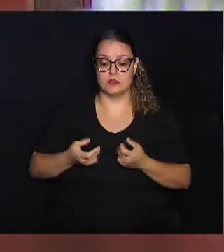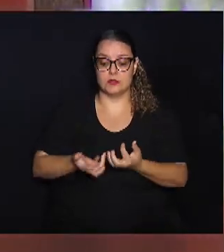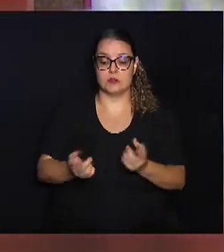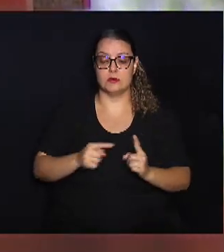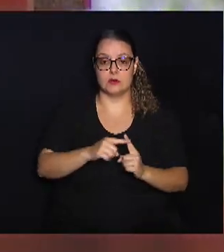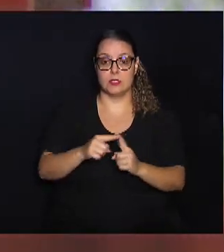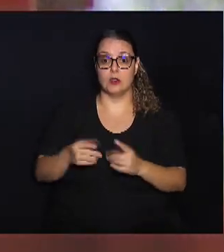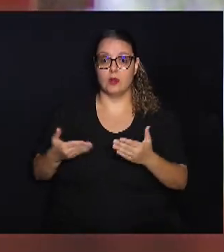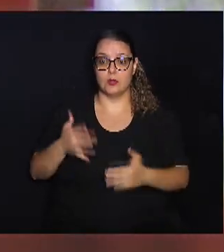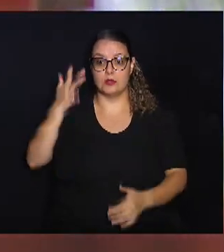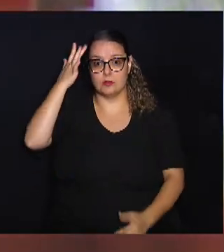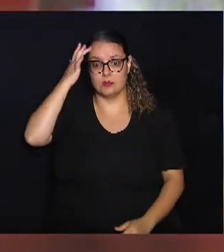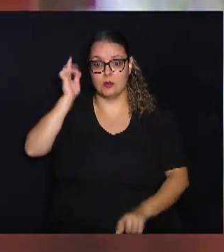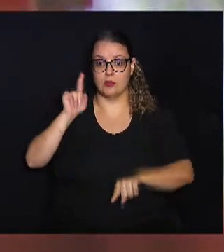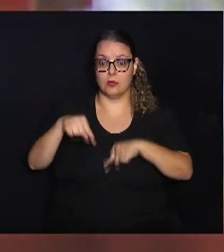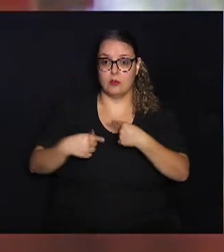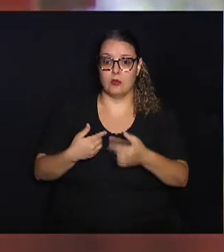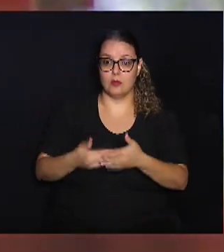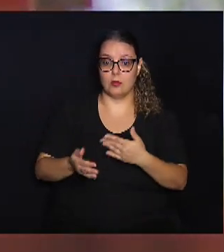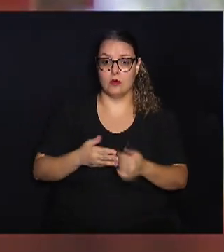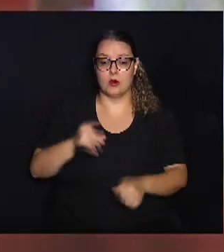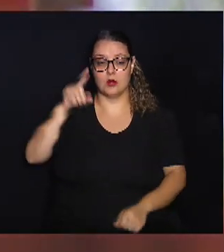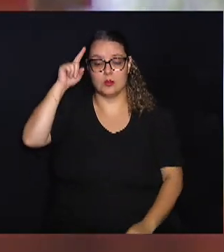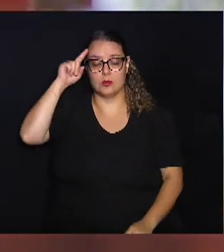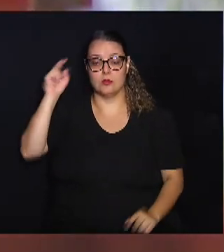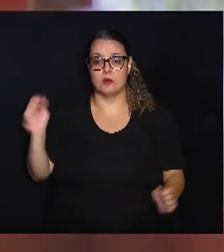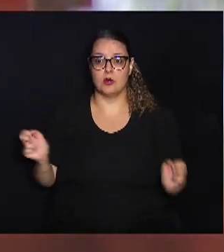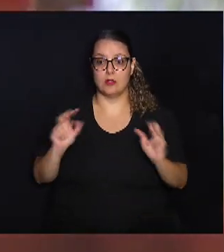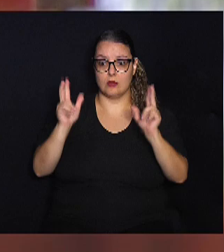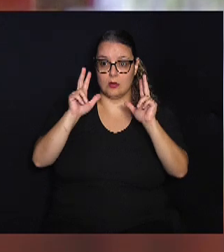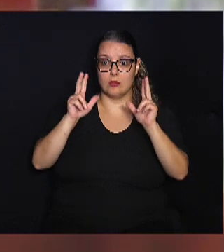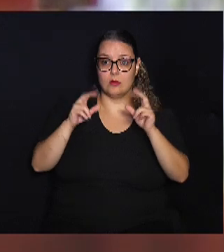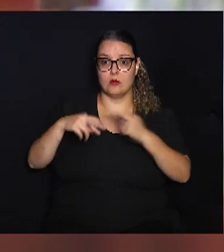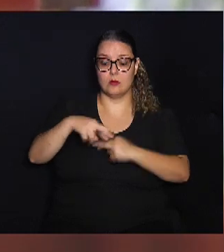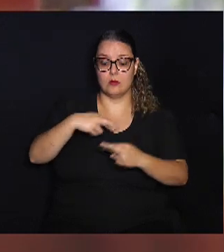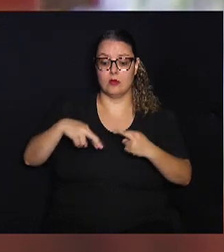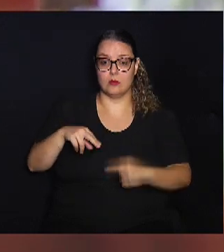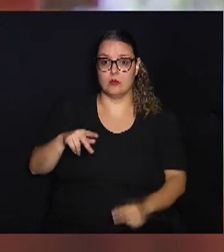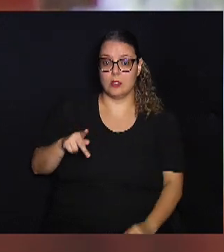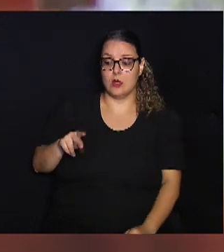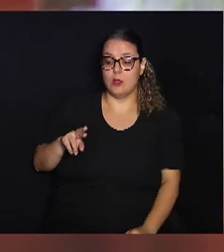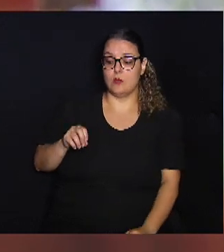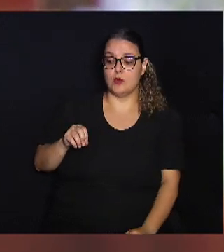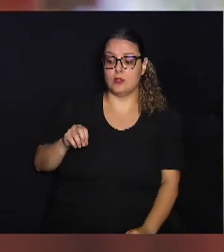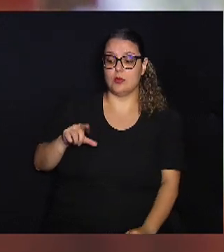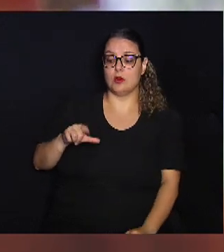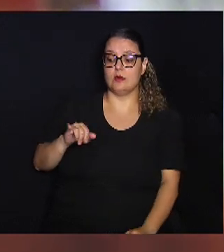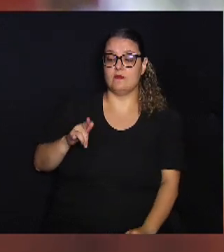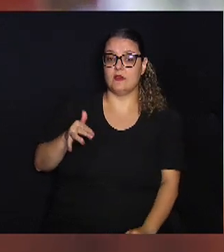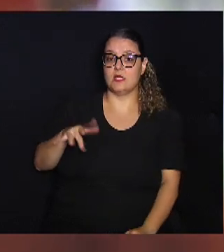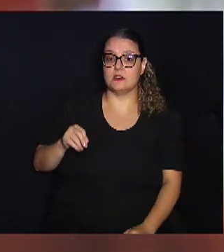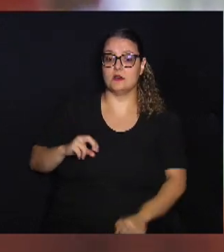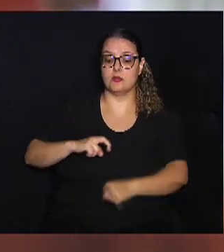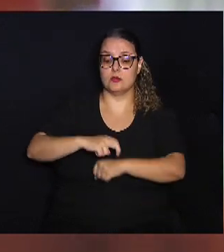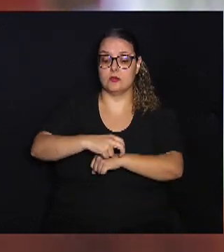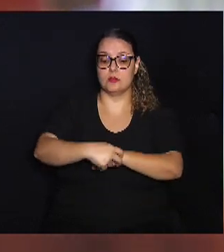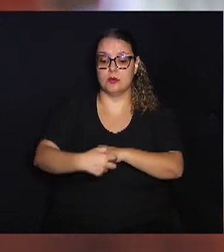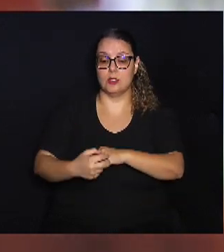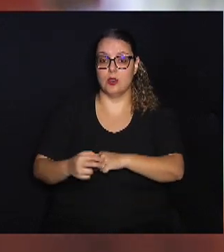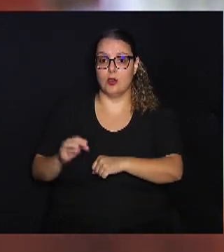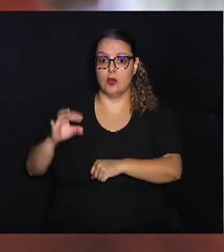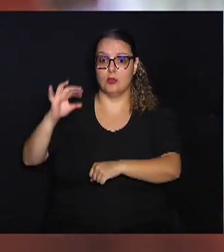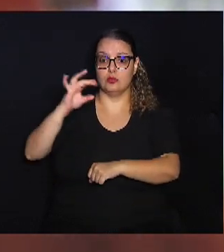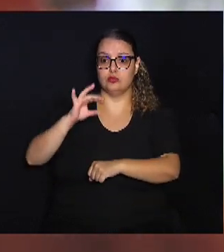hoje, amanhã ou qualquer outro dia, é importante ficar atento com a questão da proliferação do Aedes aegypti, tá, gente? Porque a gente sabe que